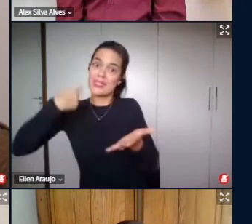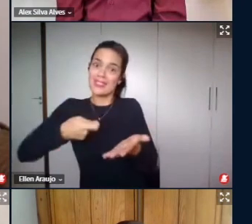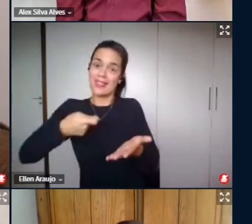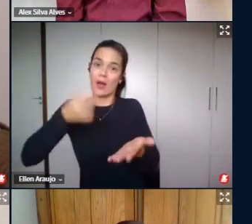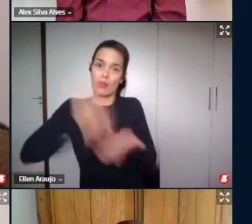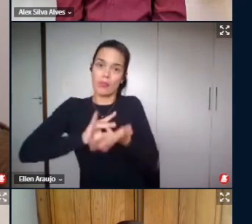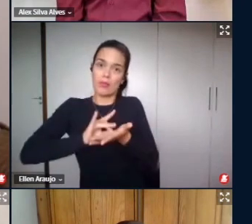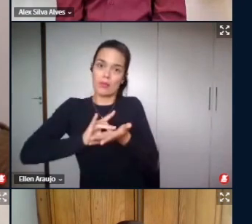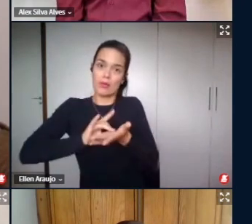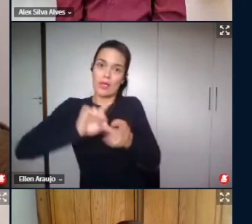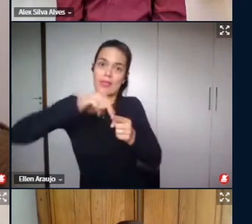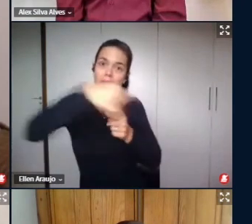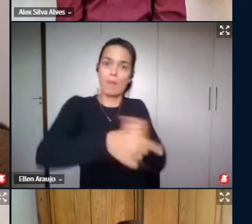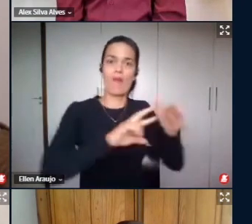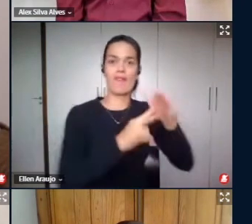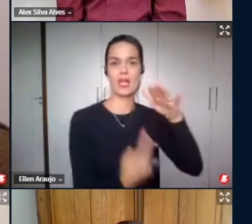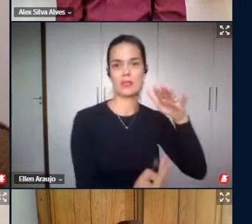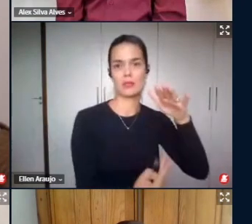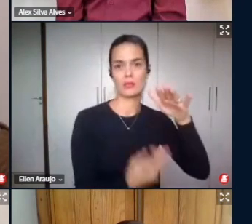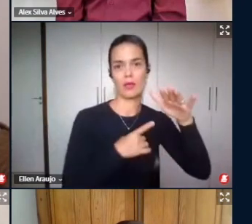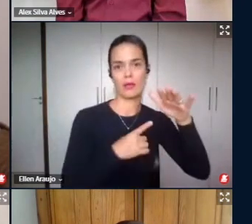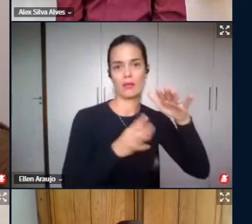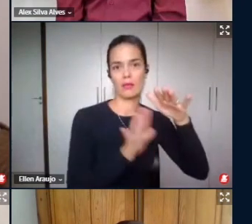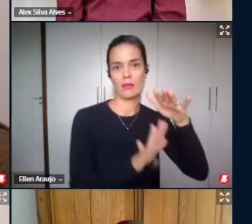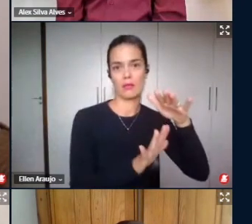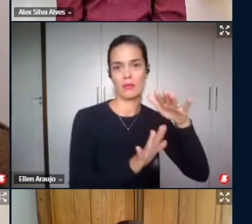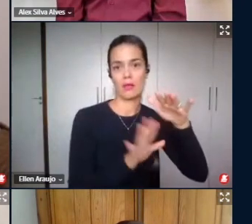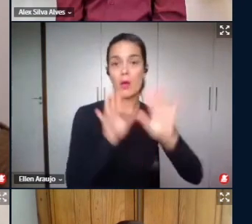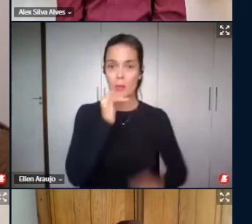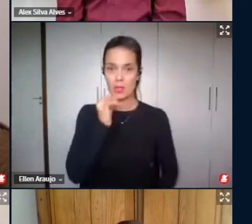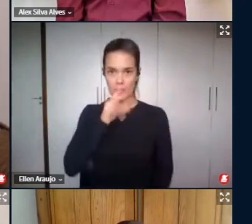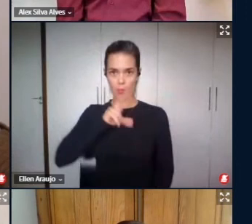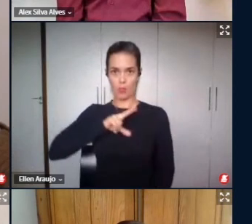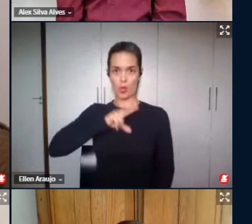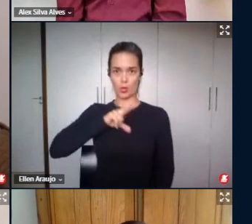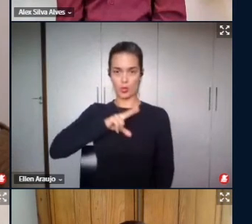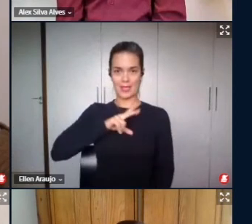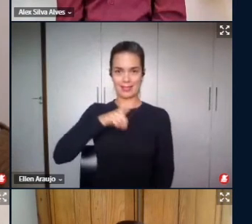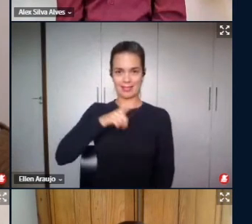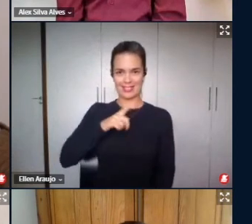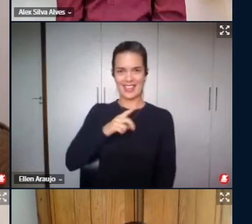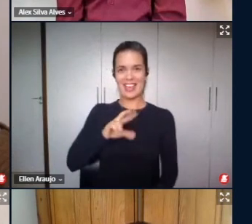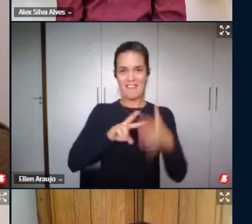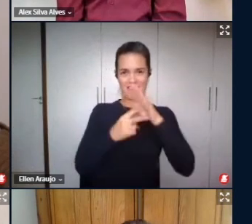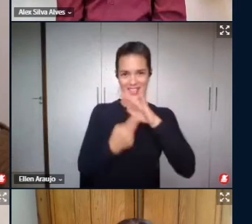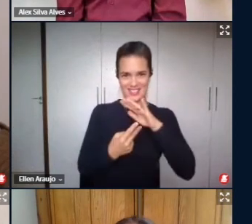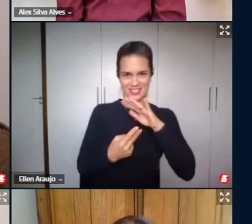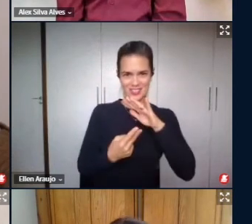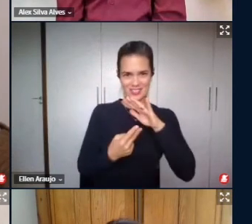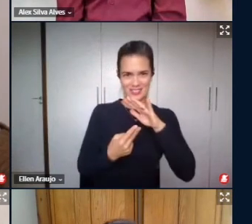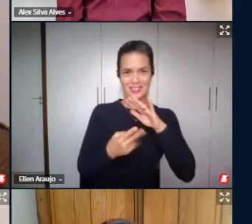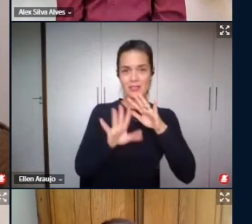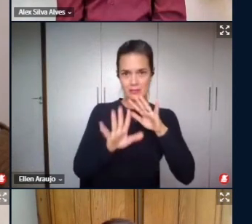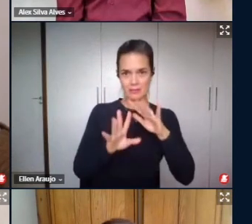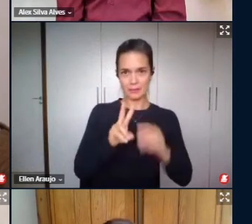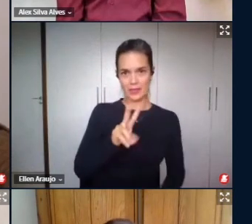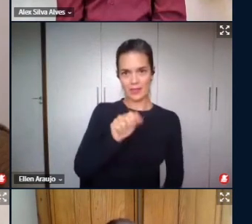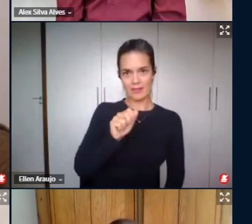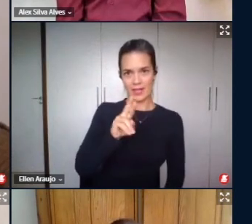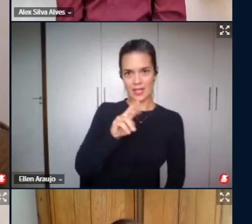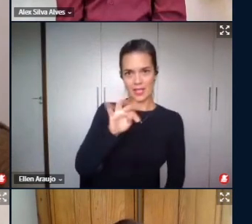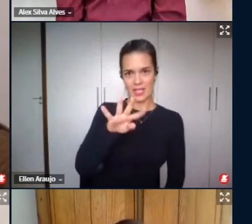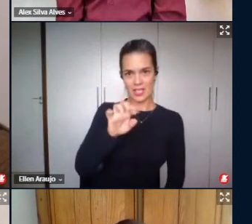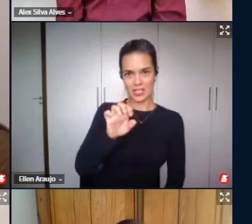que é? Quando eu, no português, se diz que isso é uma variante, e eu vou usar aqui uma variante que